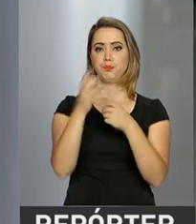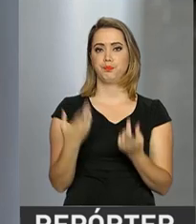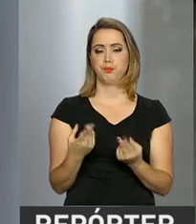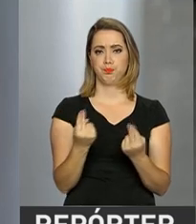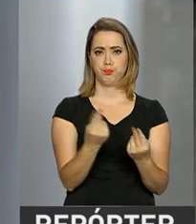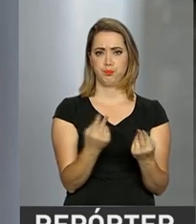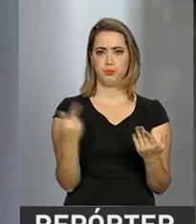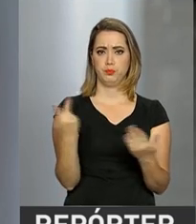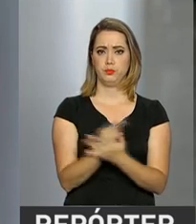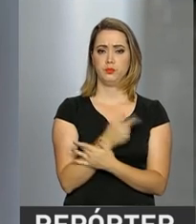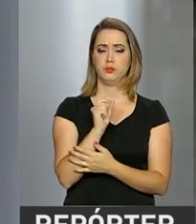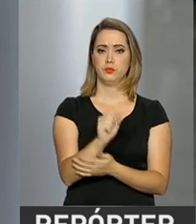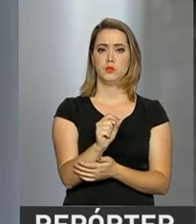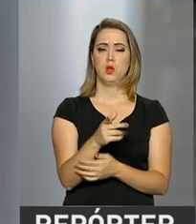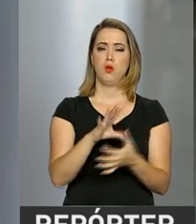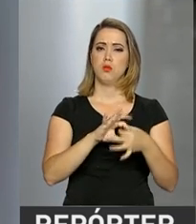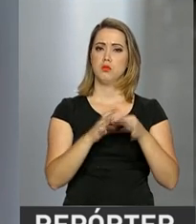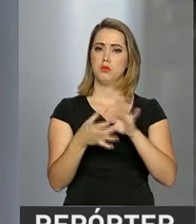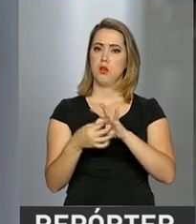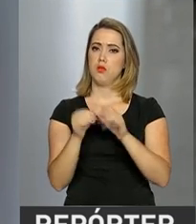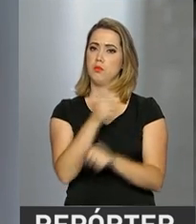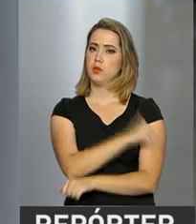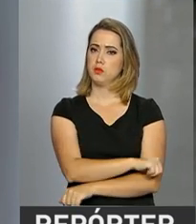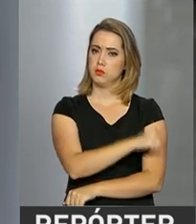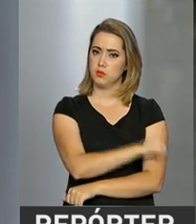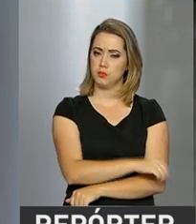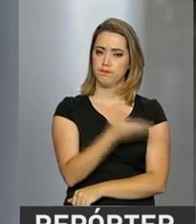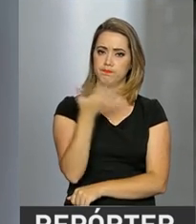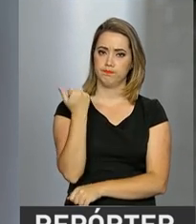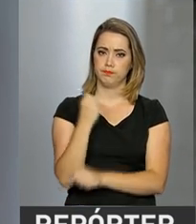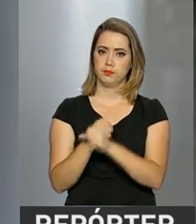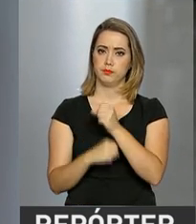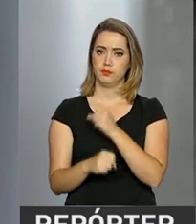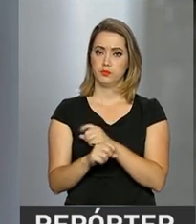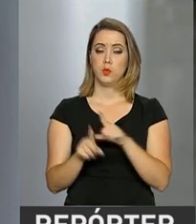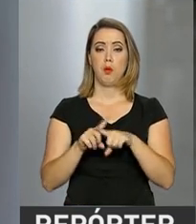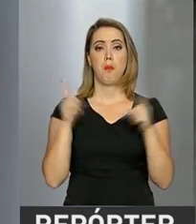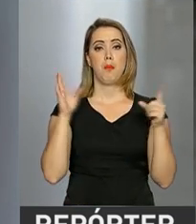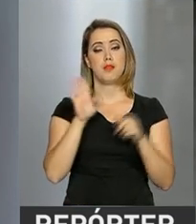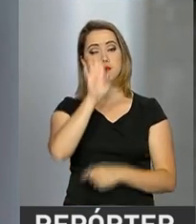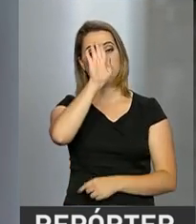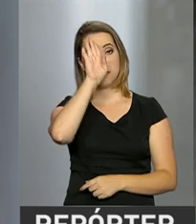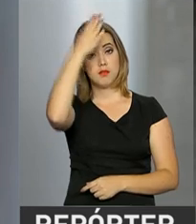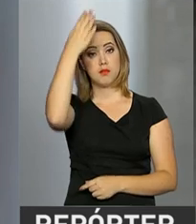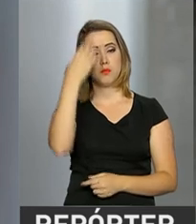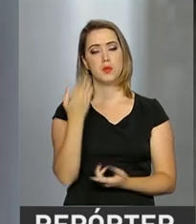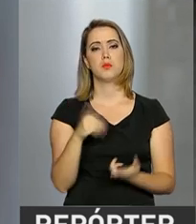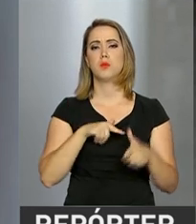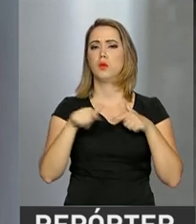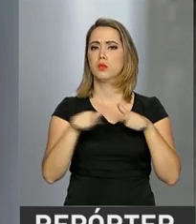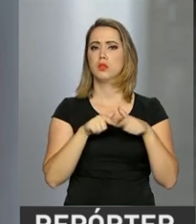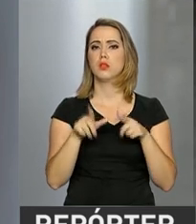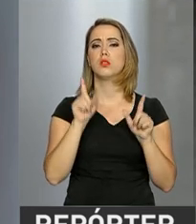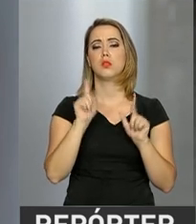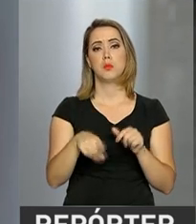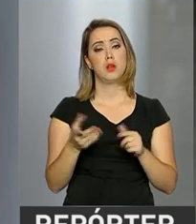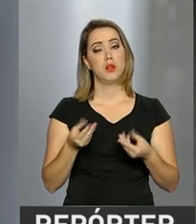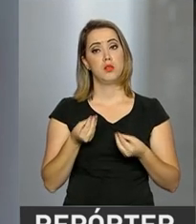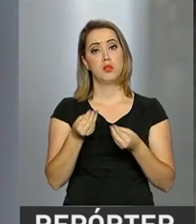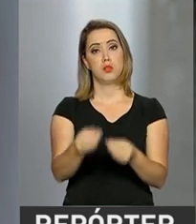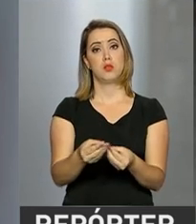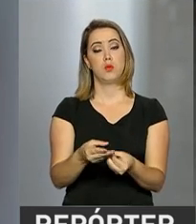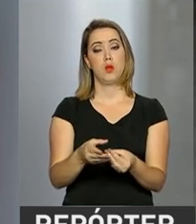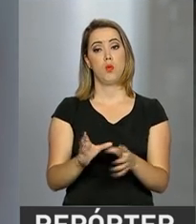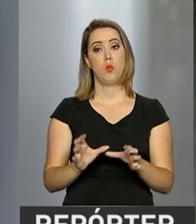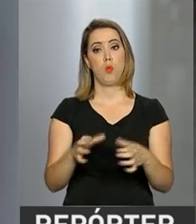como ocorreu durante as Olimpíadas do Rio de Janeiro no ano passado mas a iniciativa é o emprego das forças